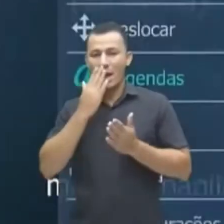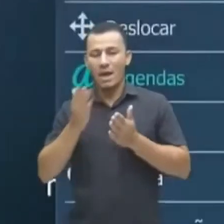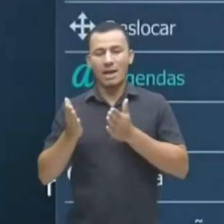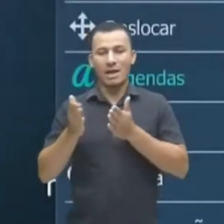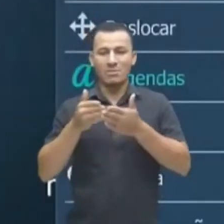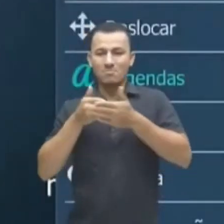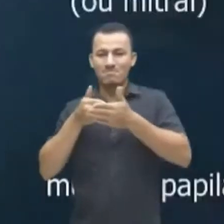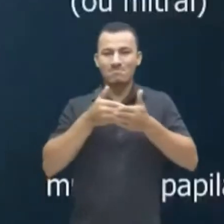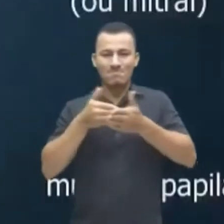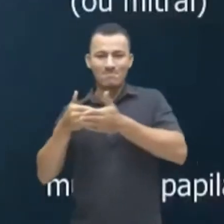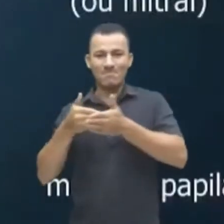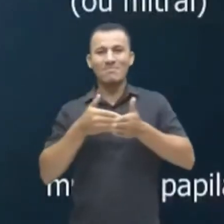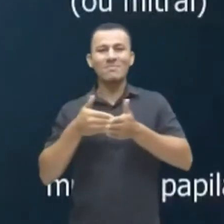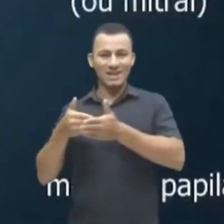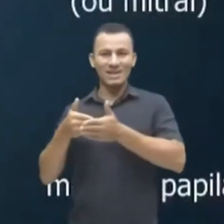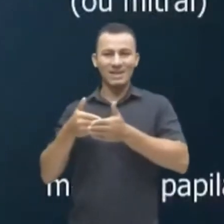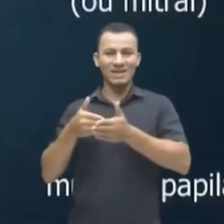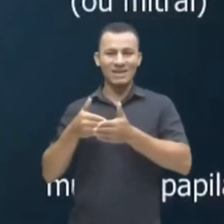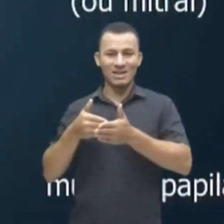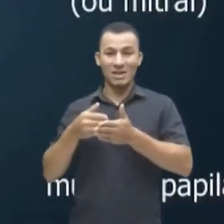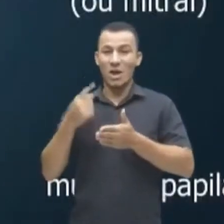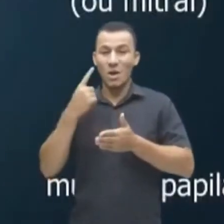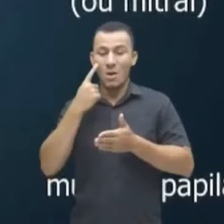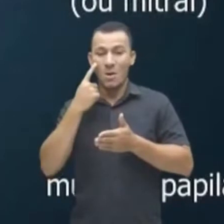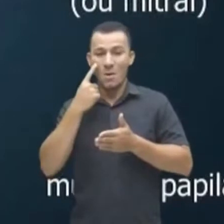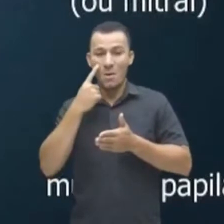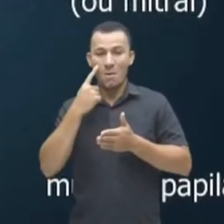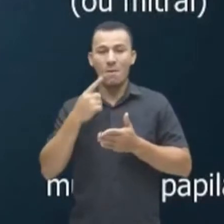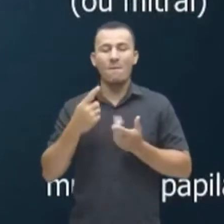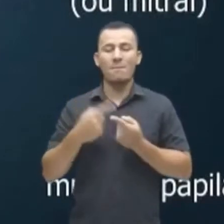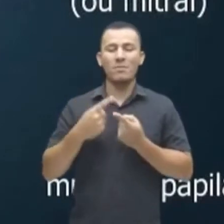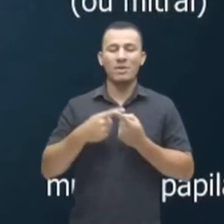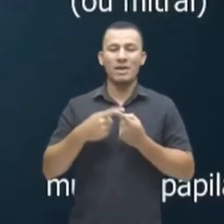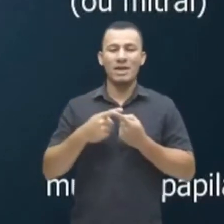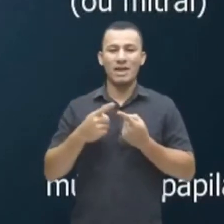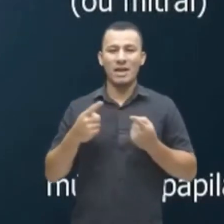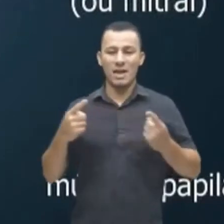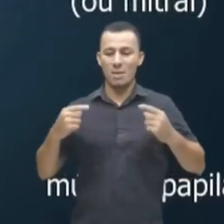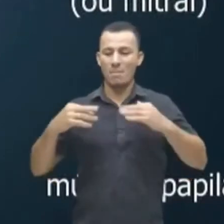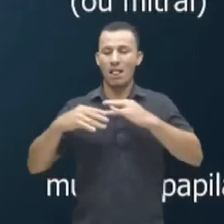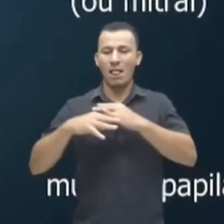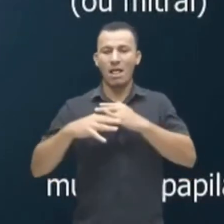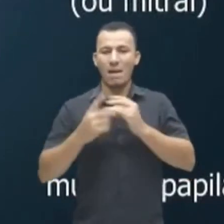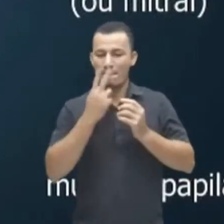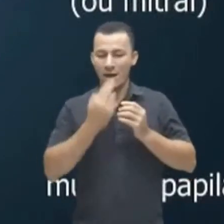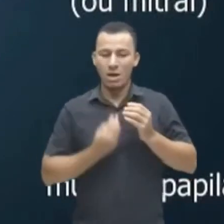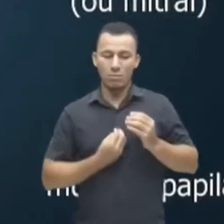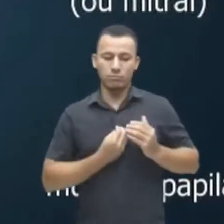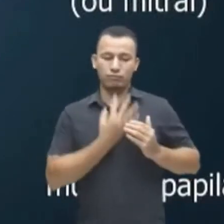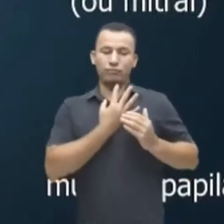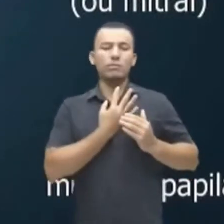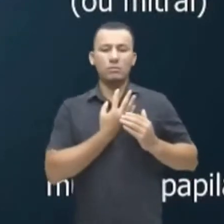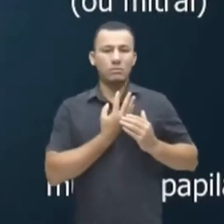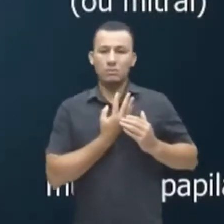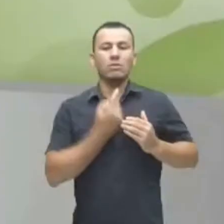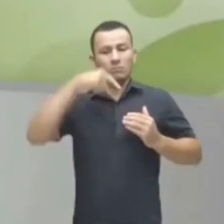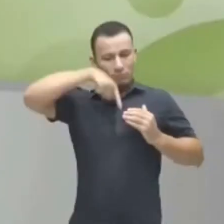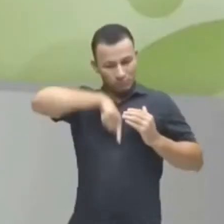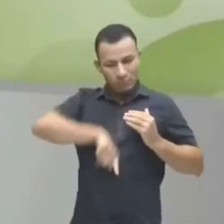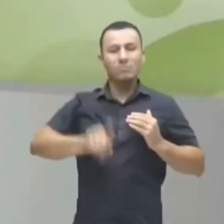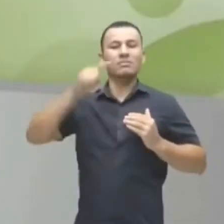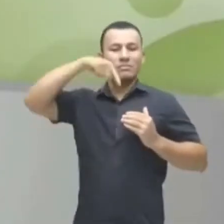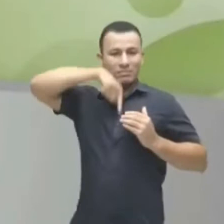impedimento, quero mostrar aqui para vocês que ela faz o impedimento que esse sangue possa voltar. Esse sangue não pode voltar, ele só